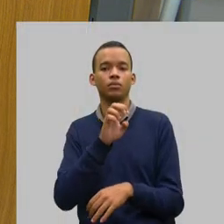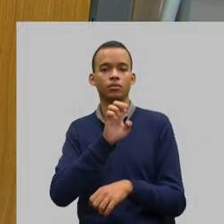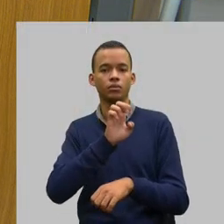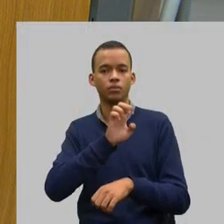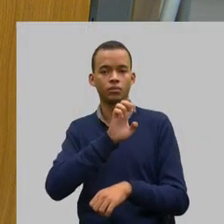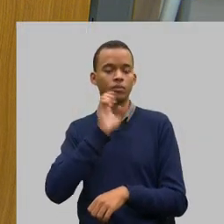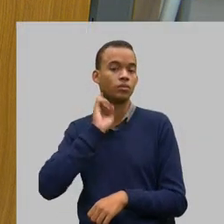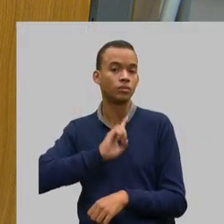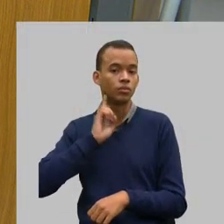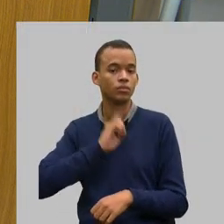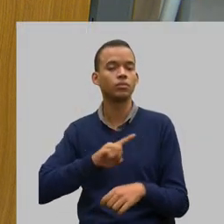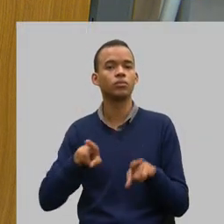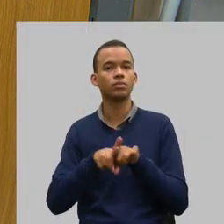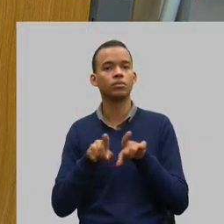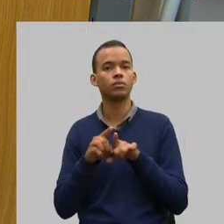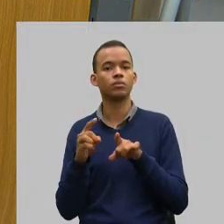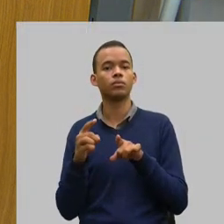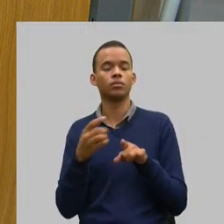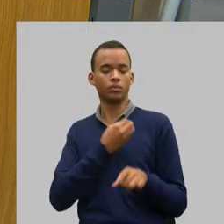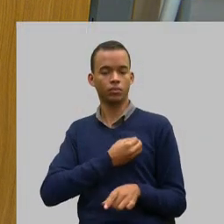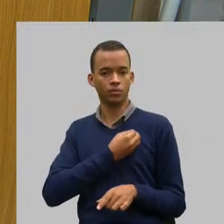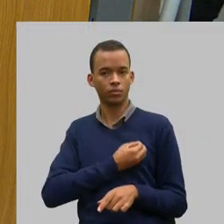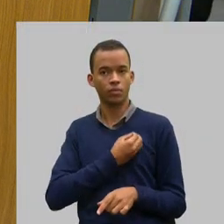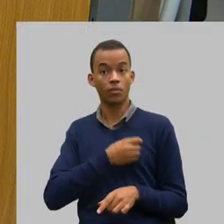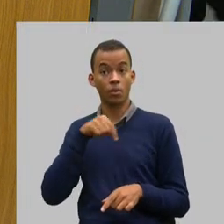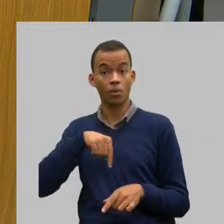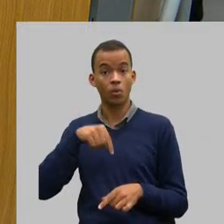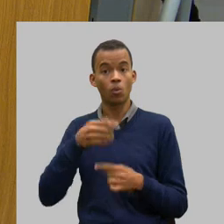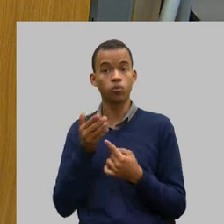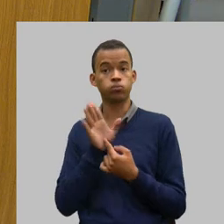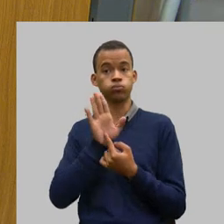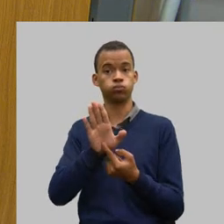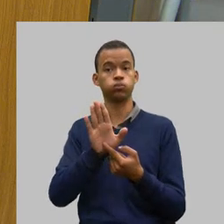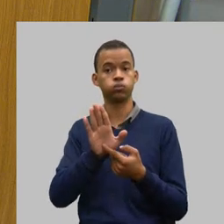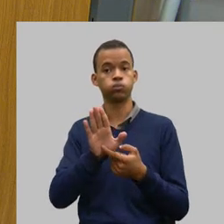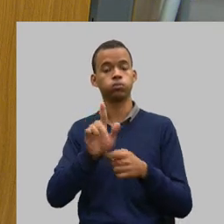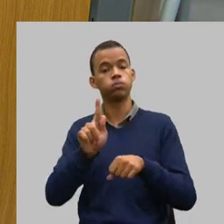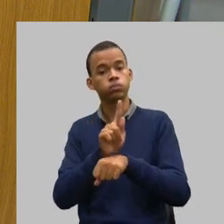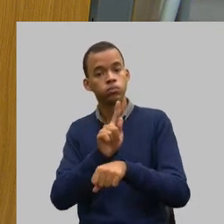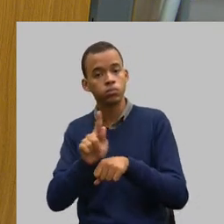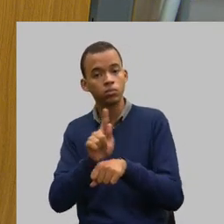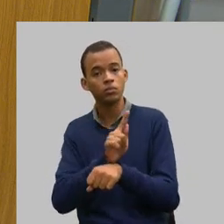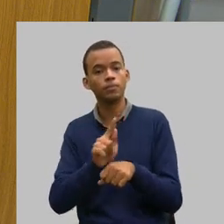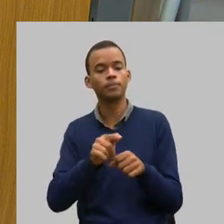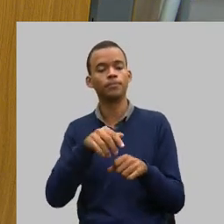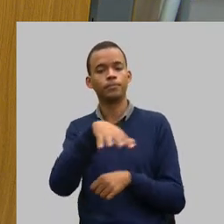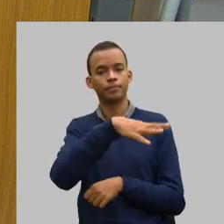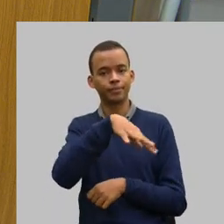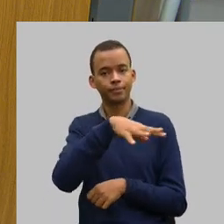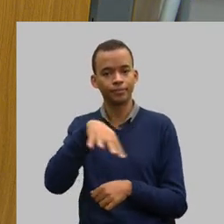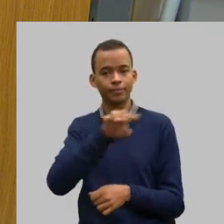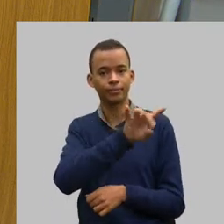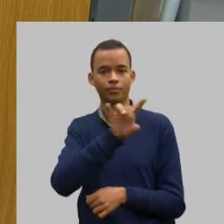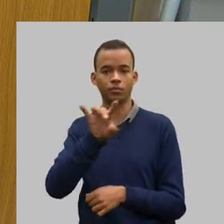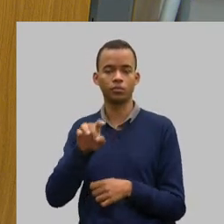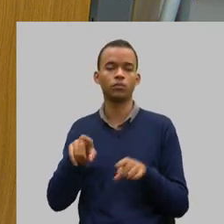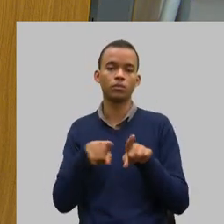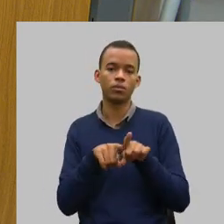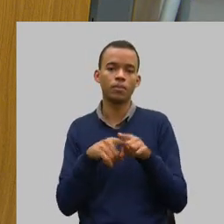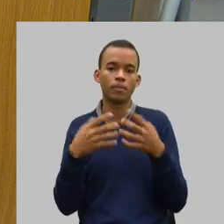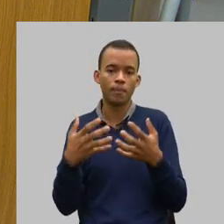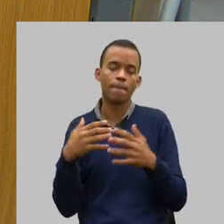informações sobre a gestão de suas respectivas áreas com objetivo de aprimorar a atuação do Poder